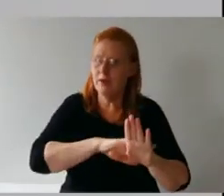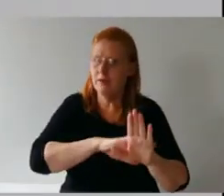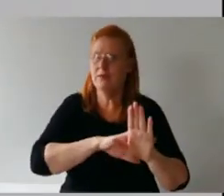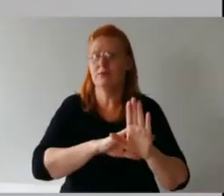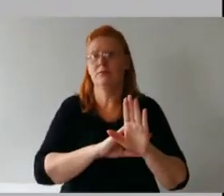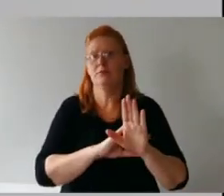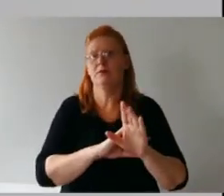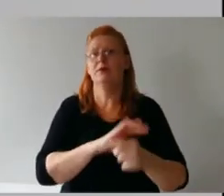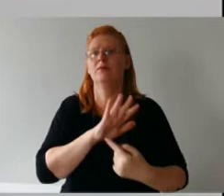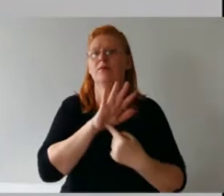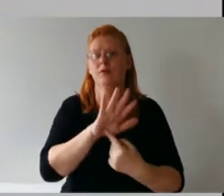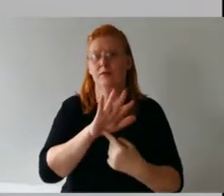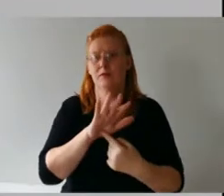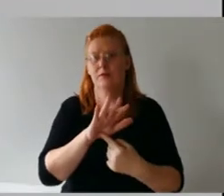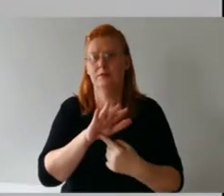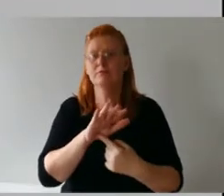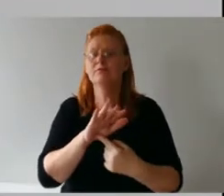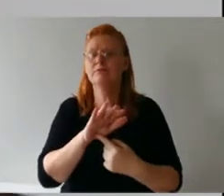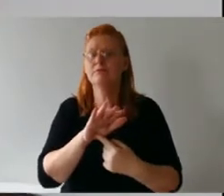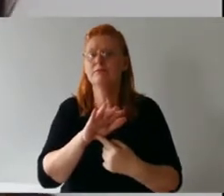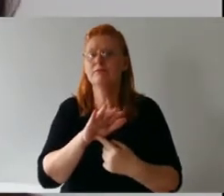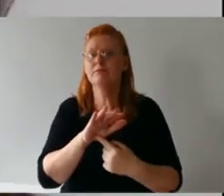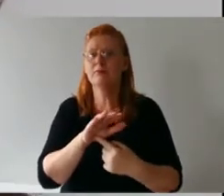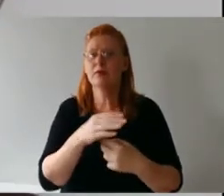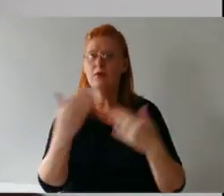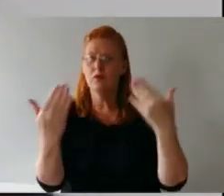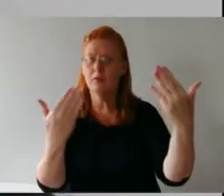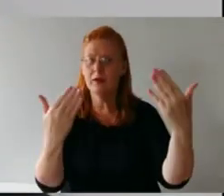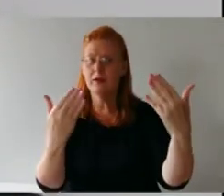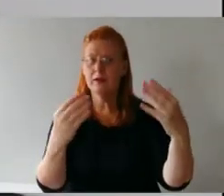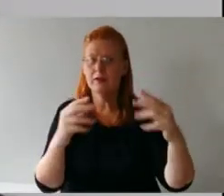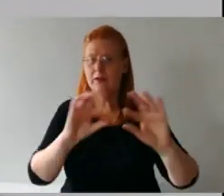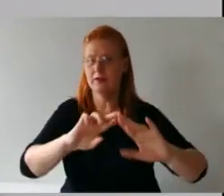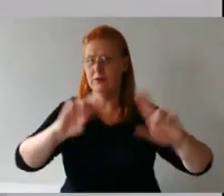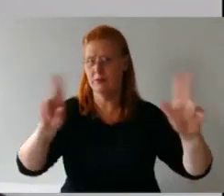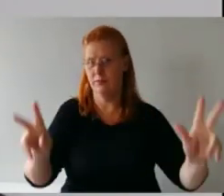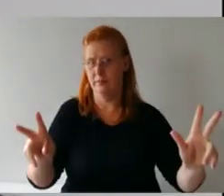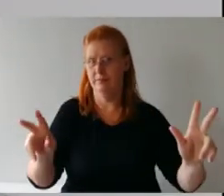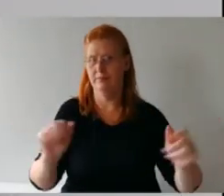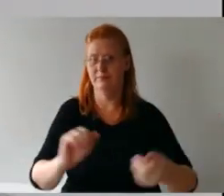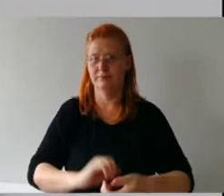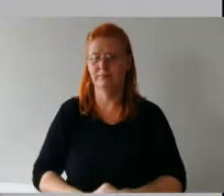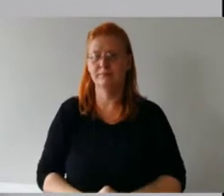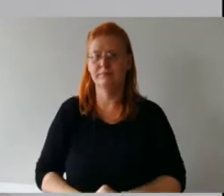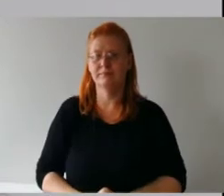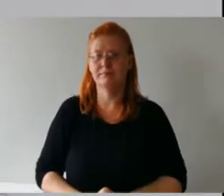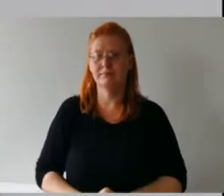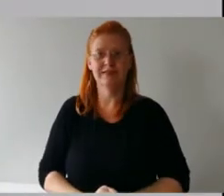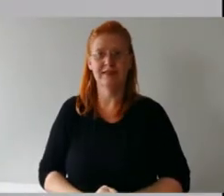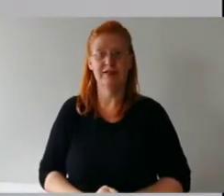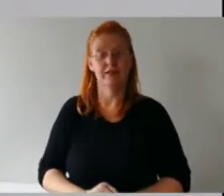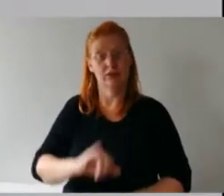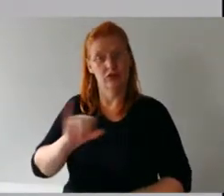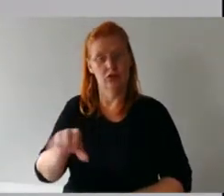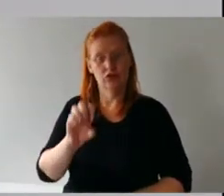procedência nesse processo. O empirismo parte de uma experiência de percepções distintas. Parte delas na